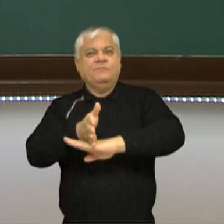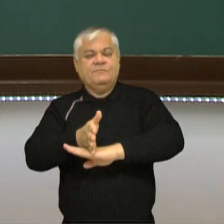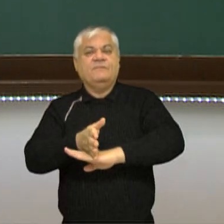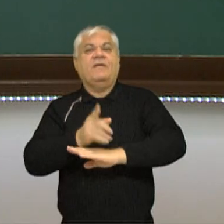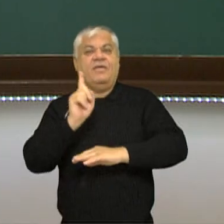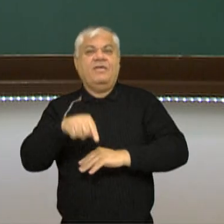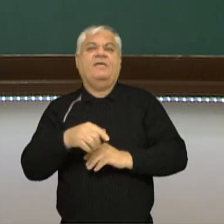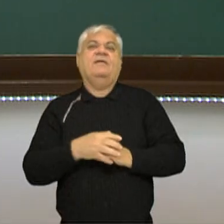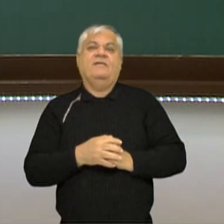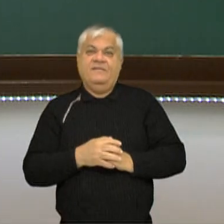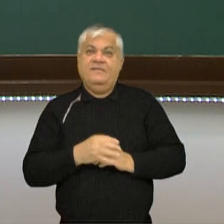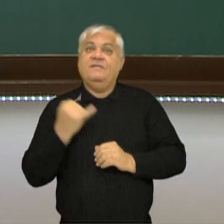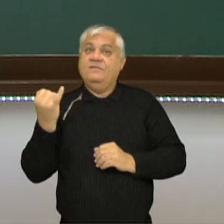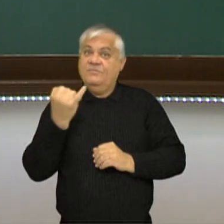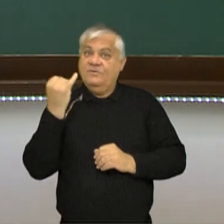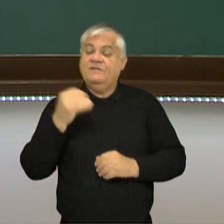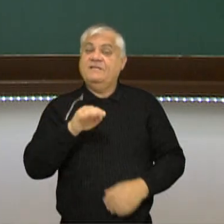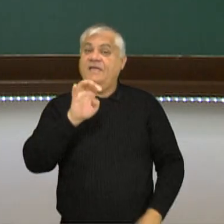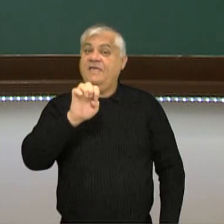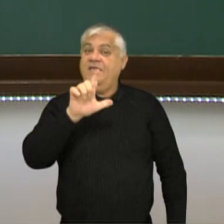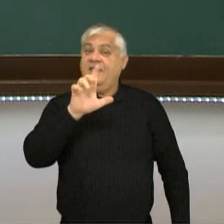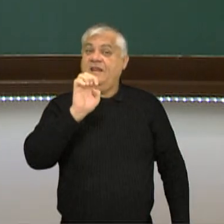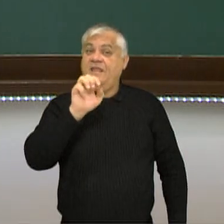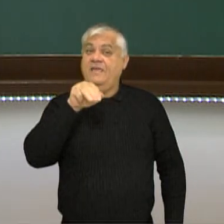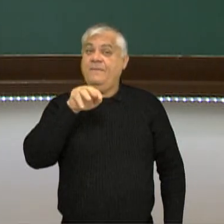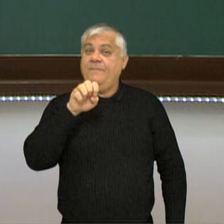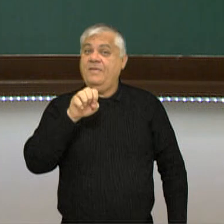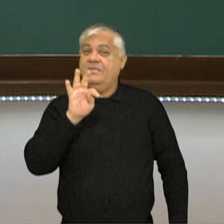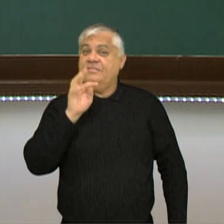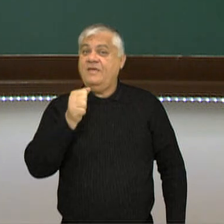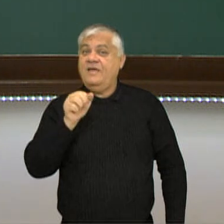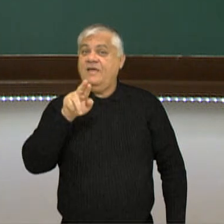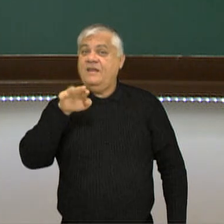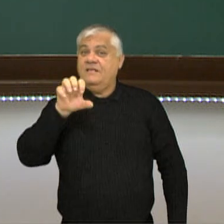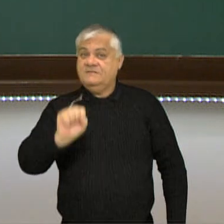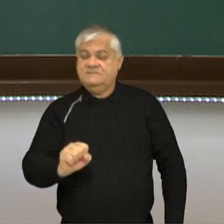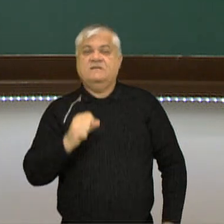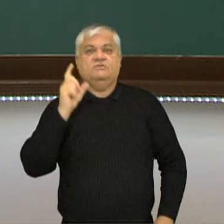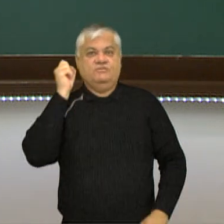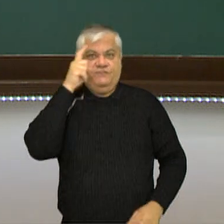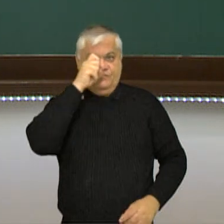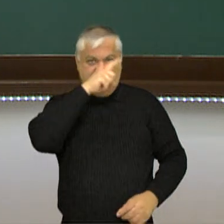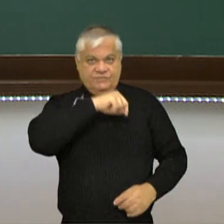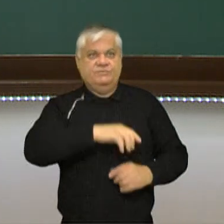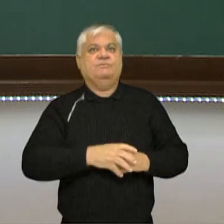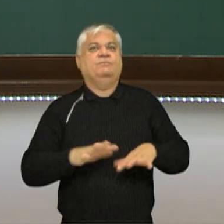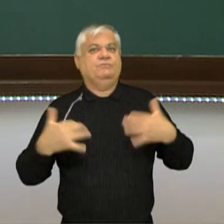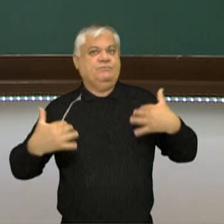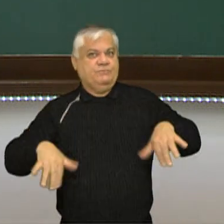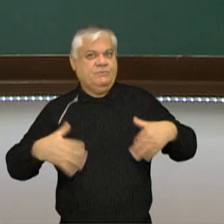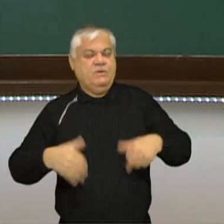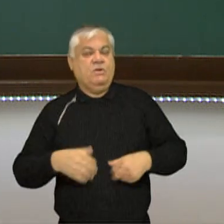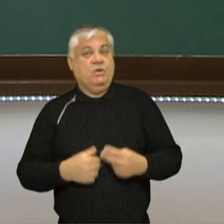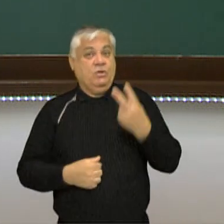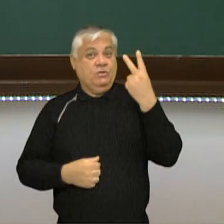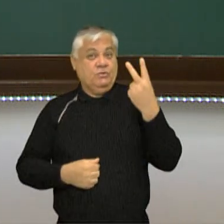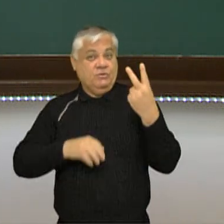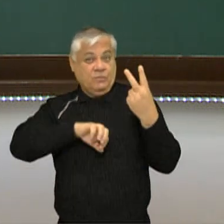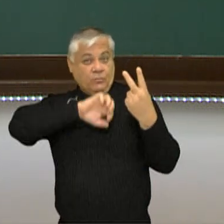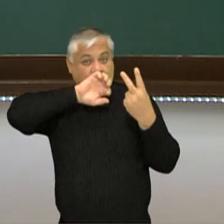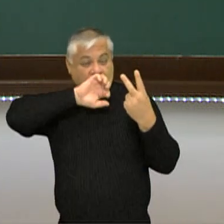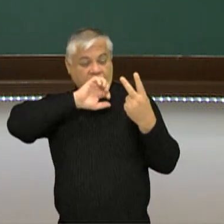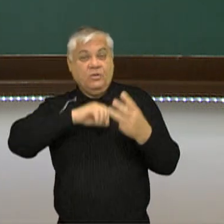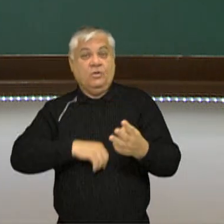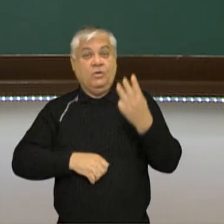os chamados checkmates elementares. São checkmates bem difíceis de fazer, tá certo? Checkmate com dois bispos, checkmate com